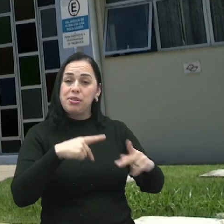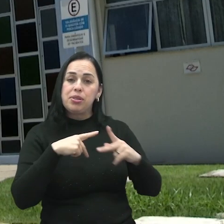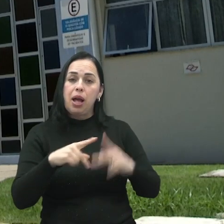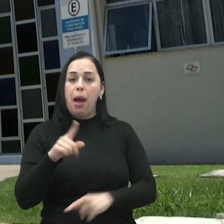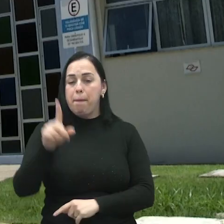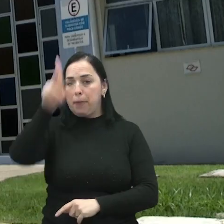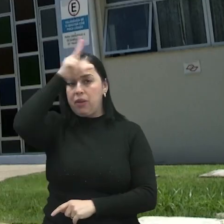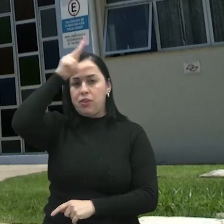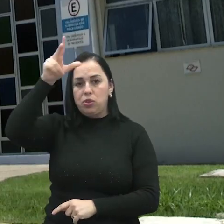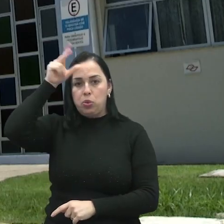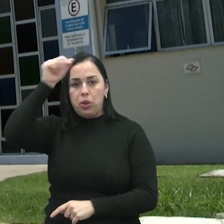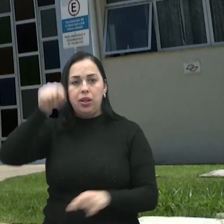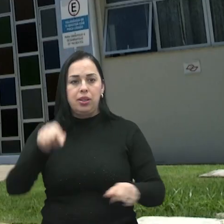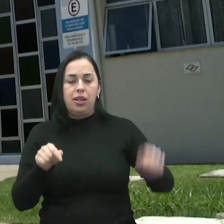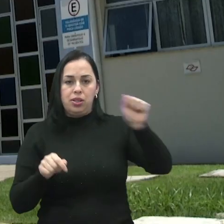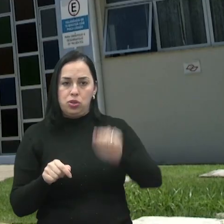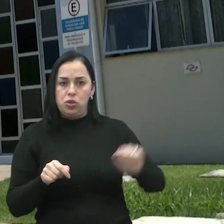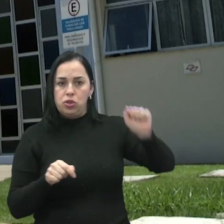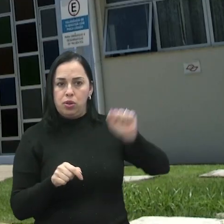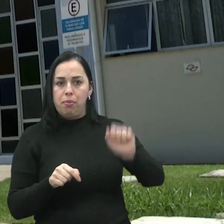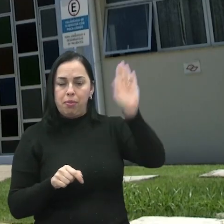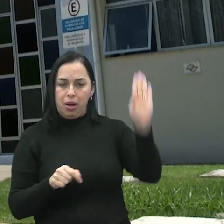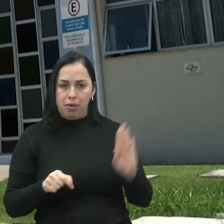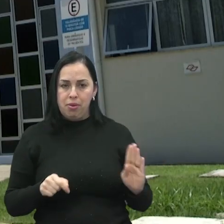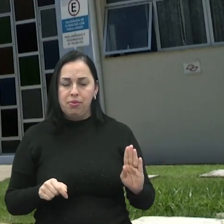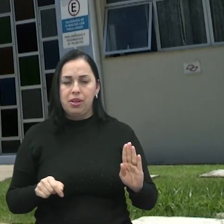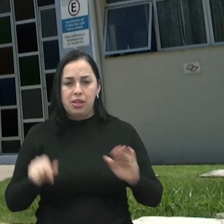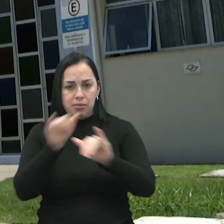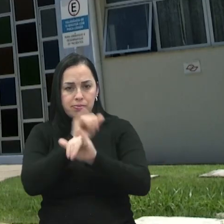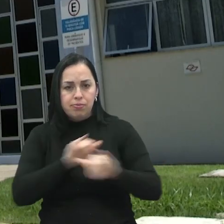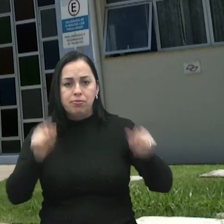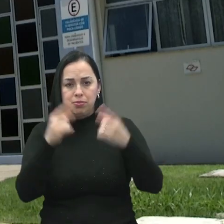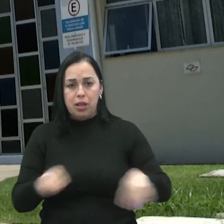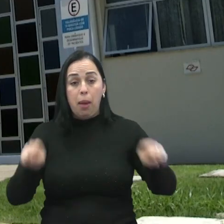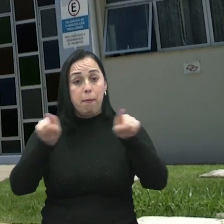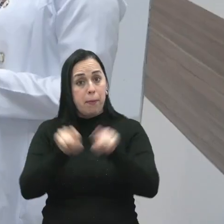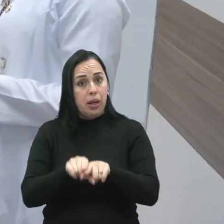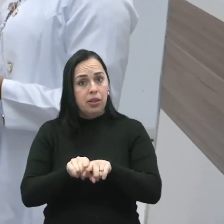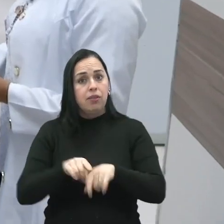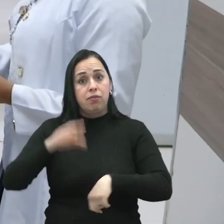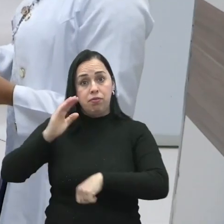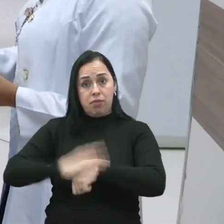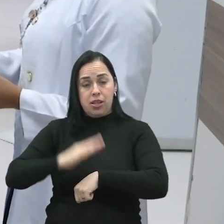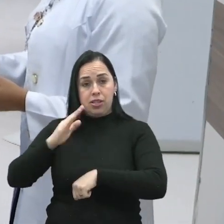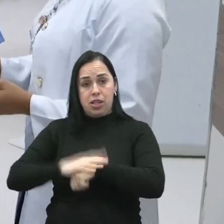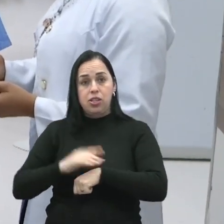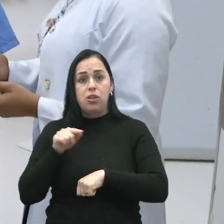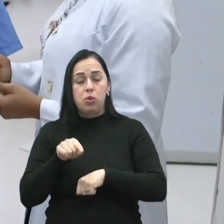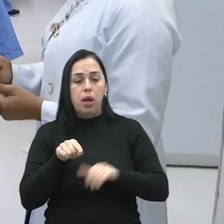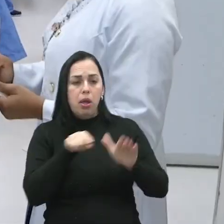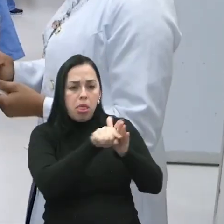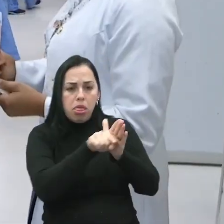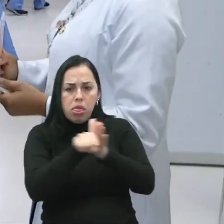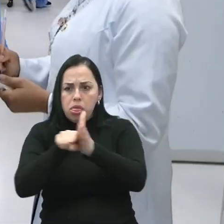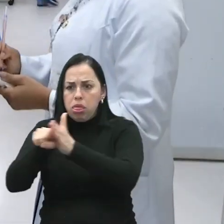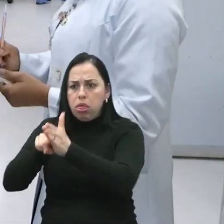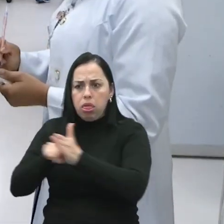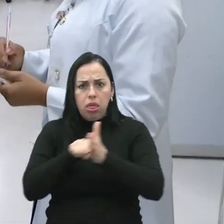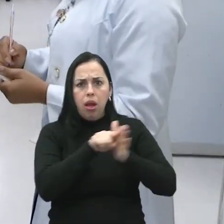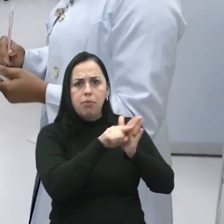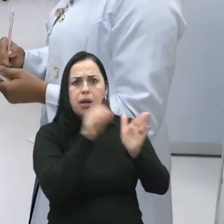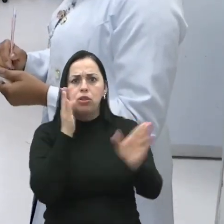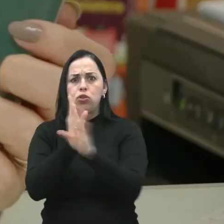a Prefeitura e a Associação Brasileira para a Prevenção do Câncer de Intestino realizam o programa de rastreamento do